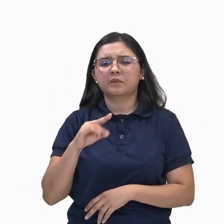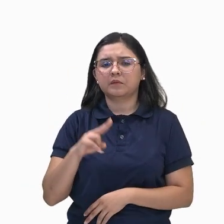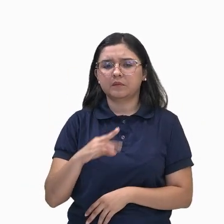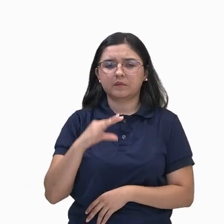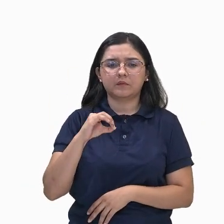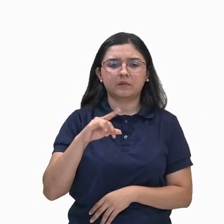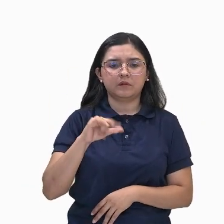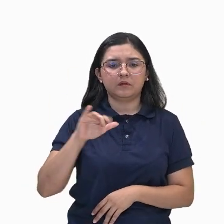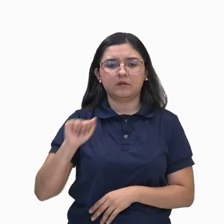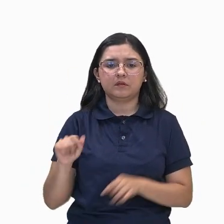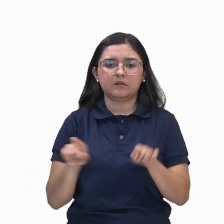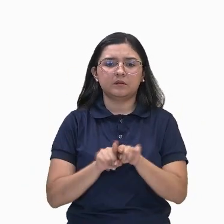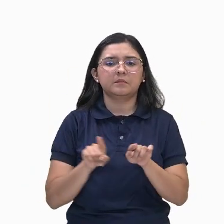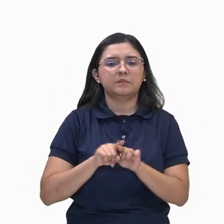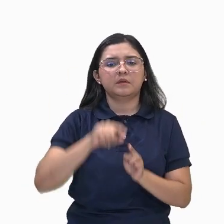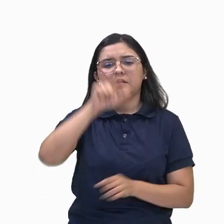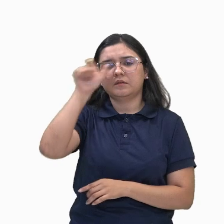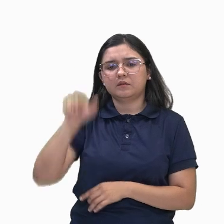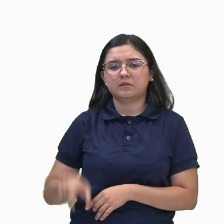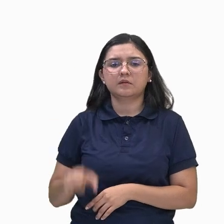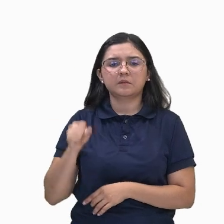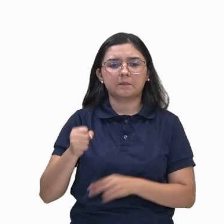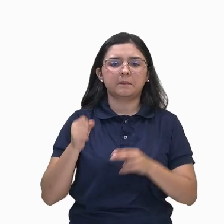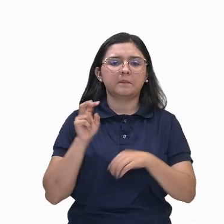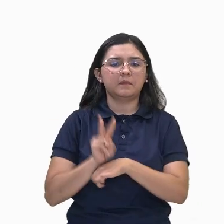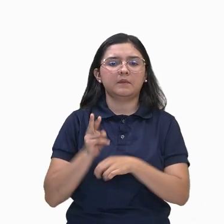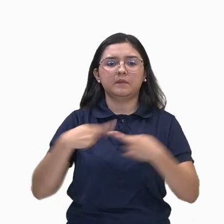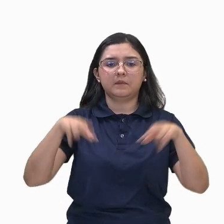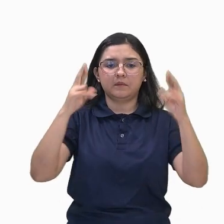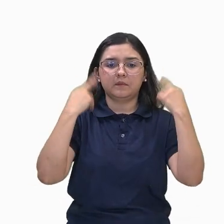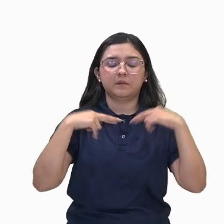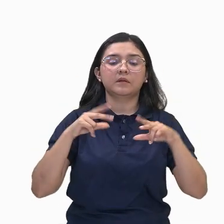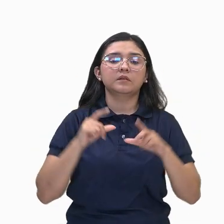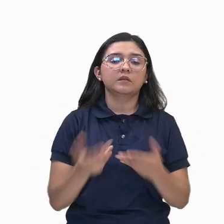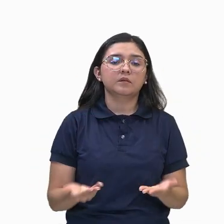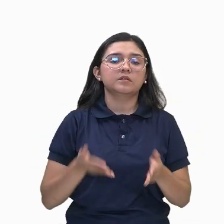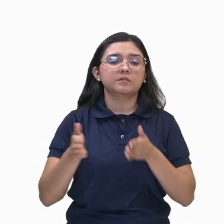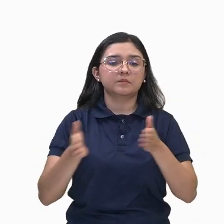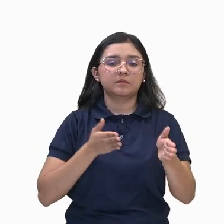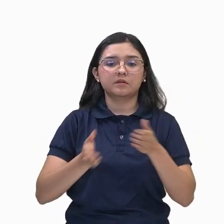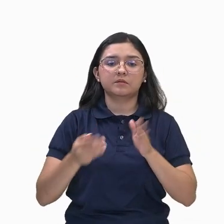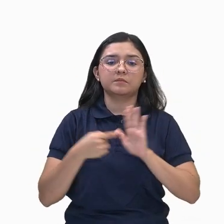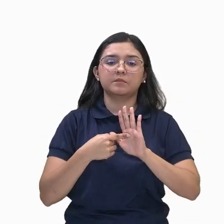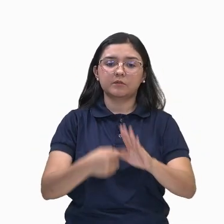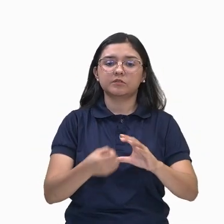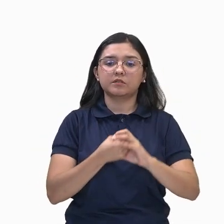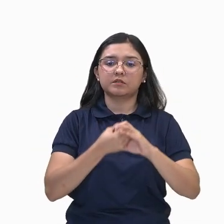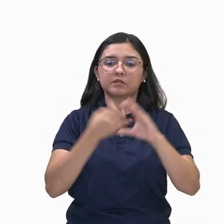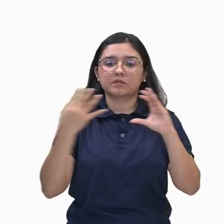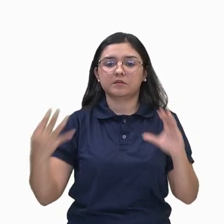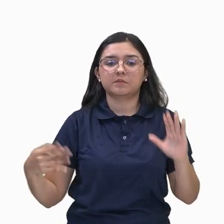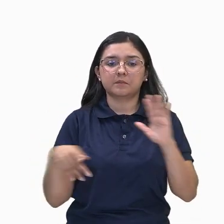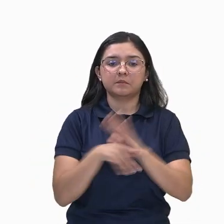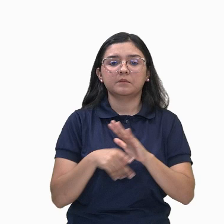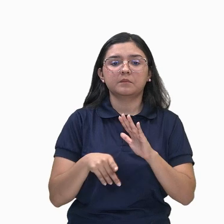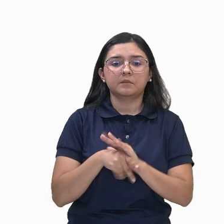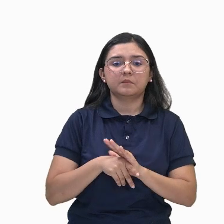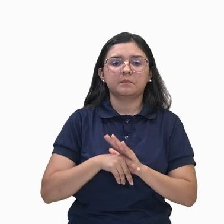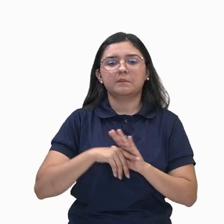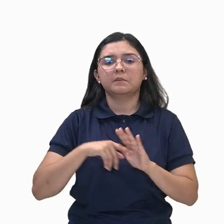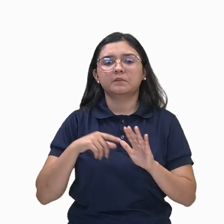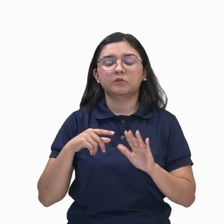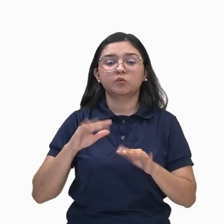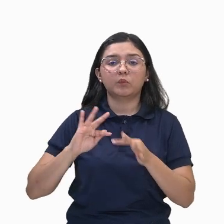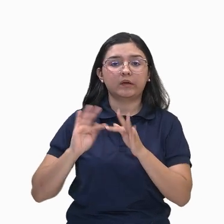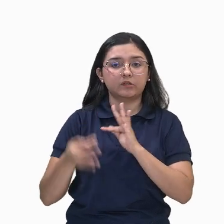fase, ele já traz em sua obra características, né, bem mesmo marcante